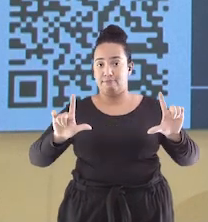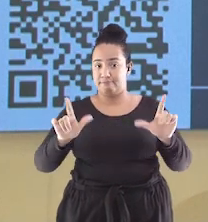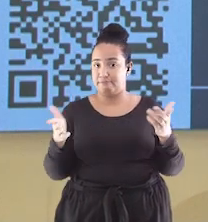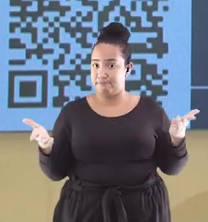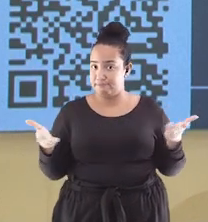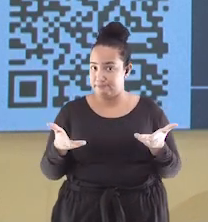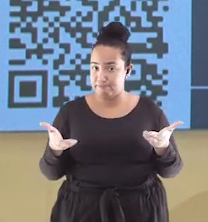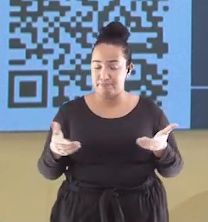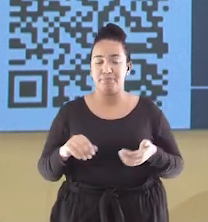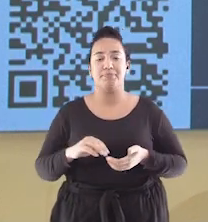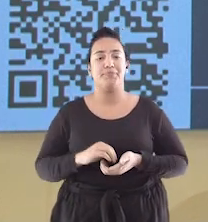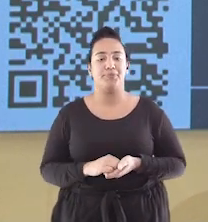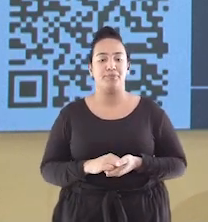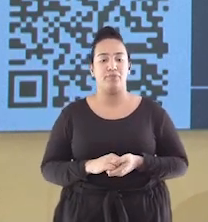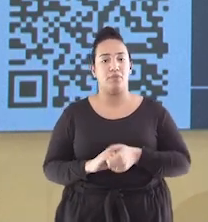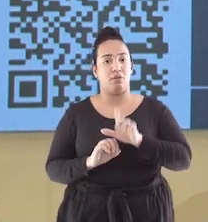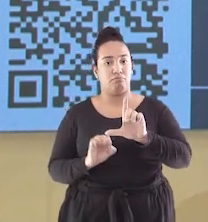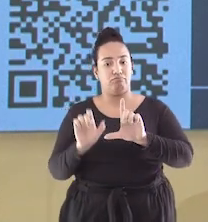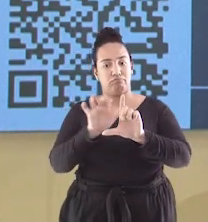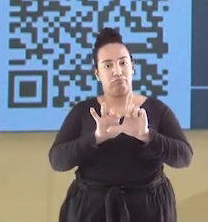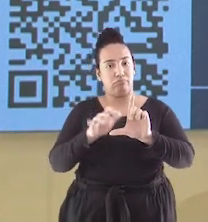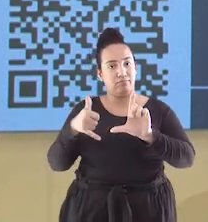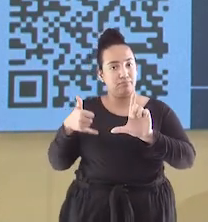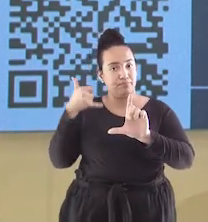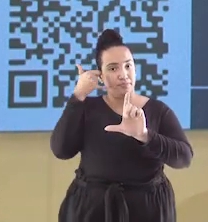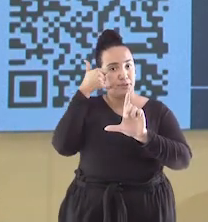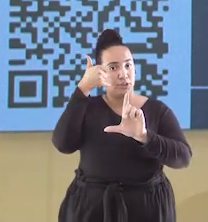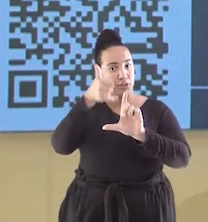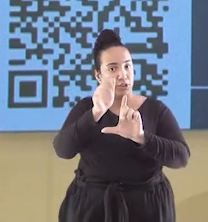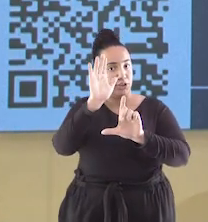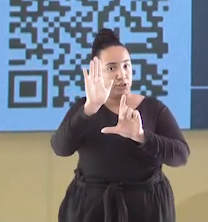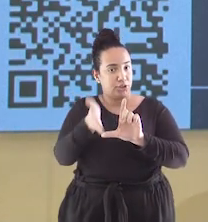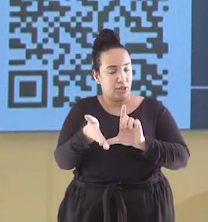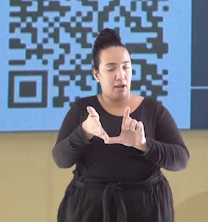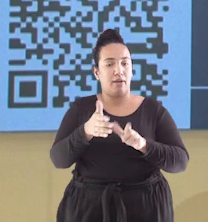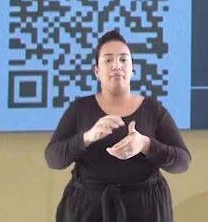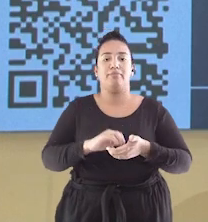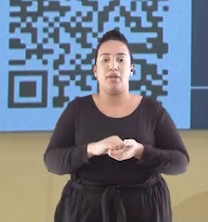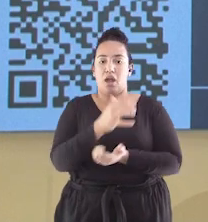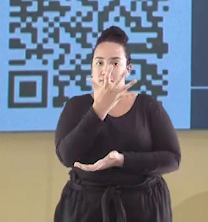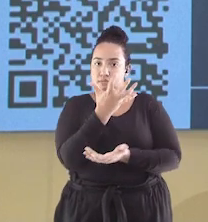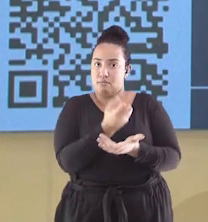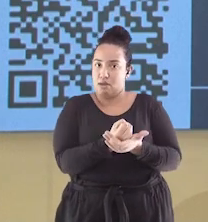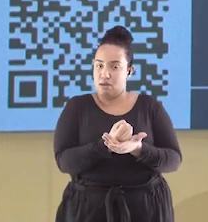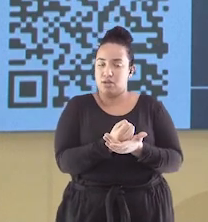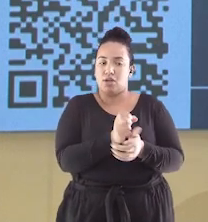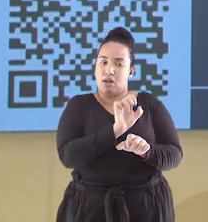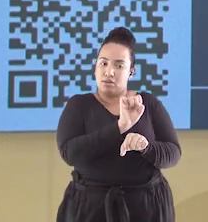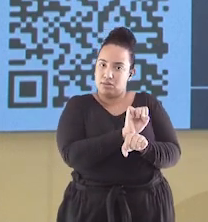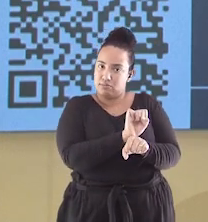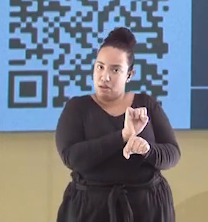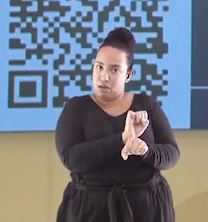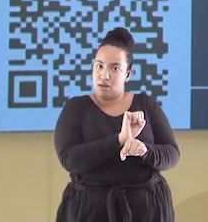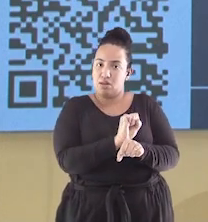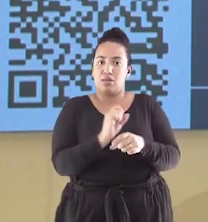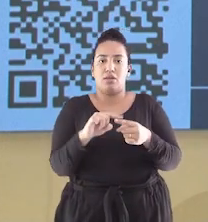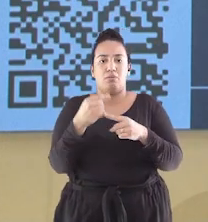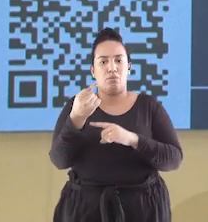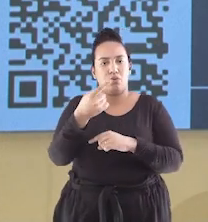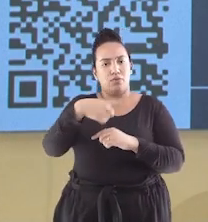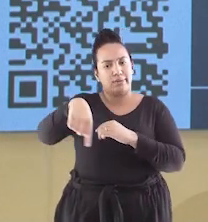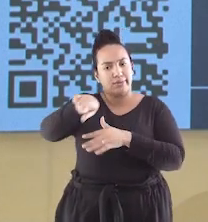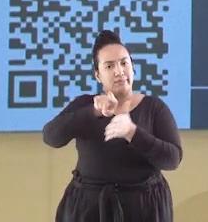desse QR Code que está aparecendo aqui na tela. Já aponte a câmera do seu celular para cá e faça a leitura do código. Deixe a